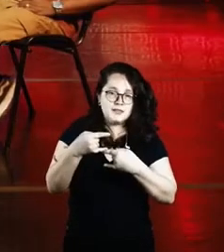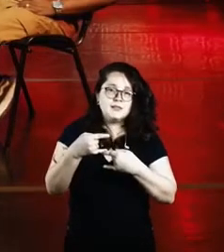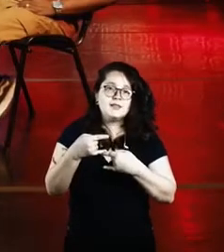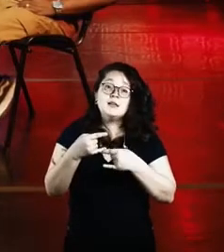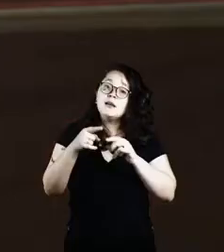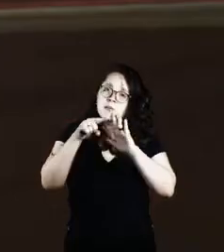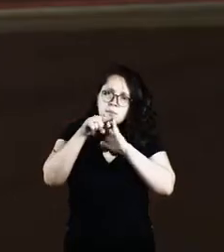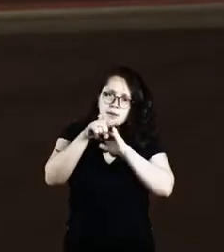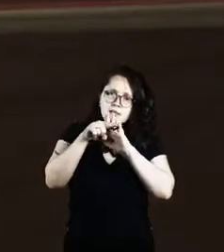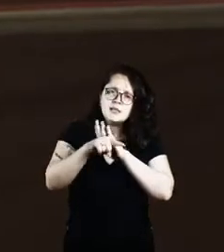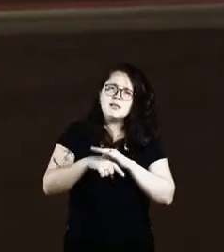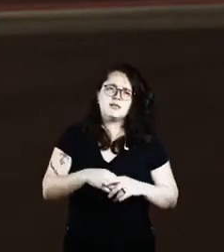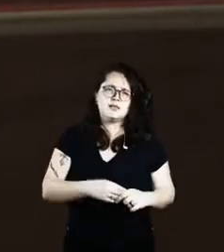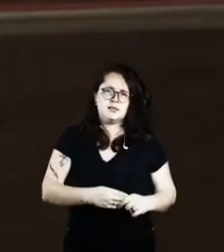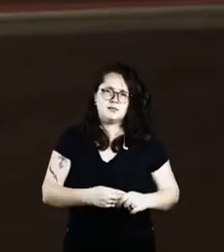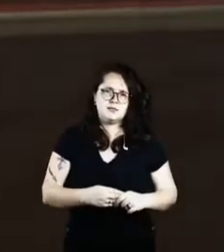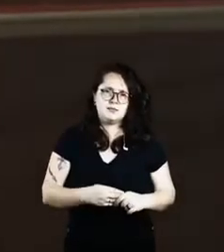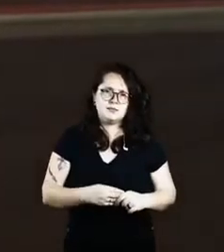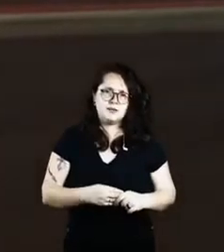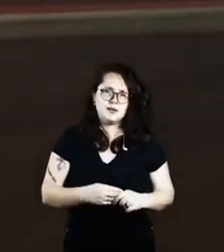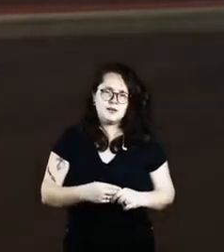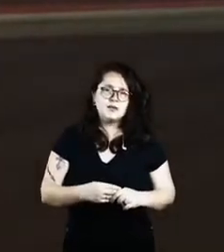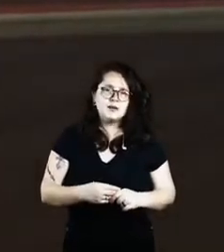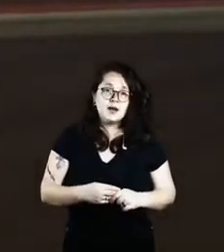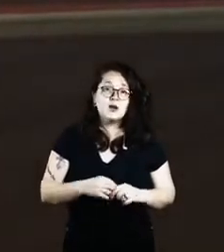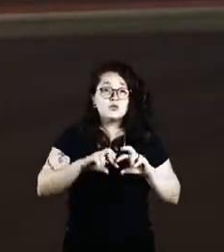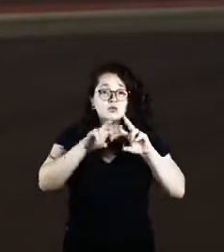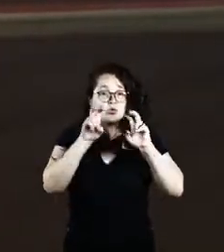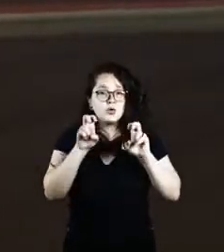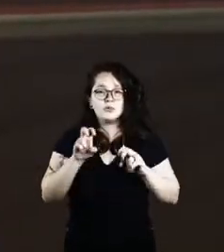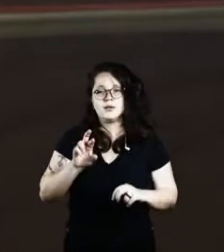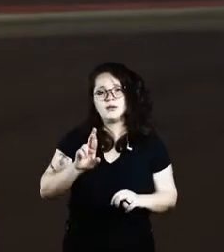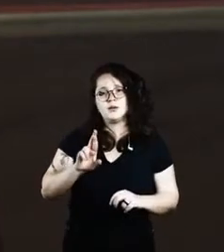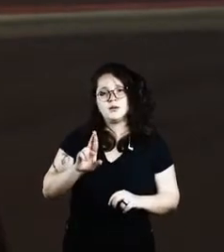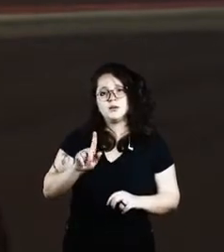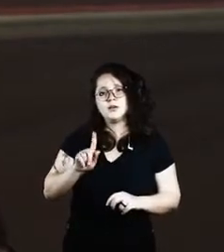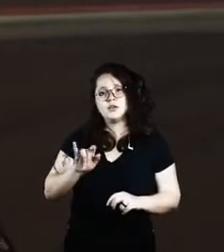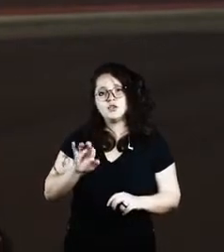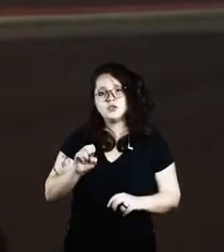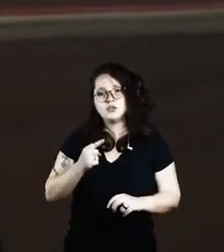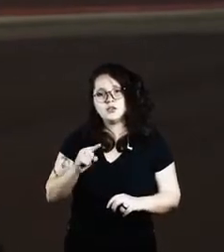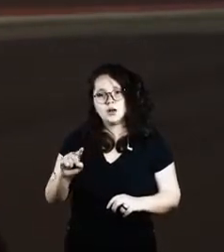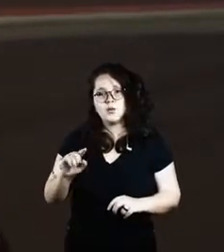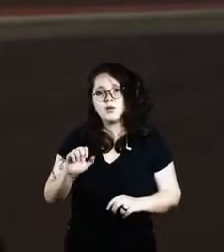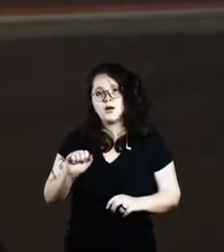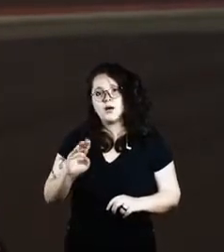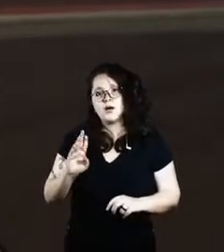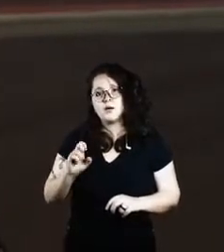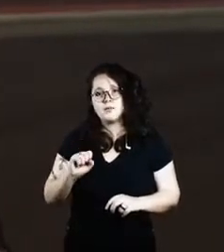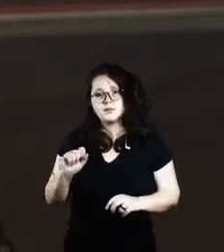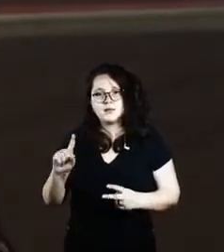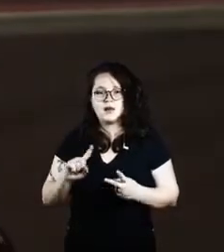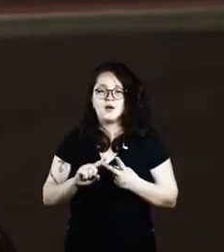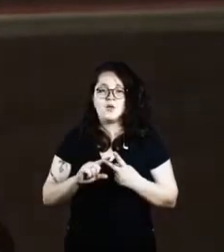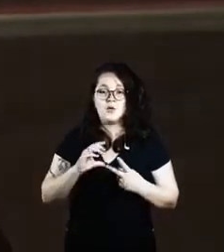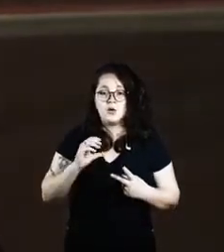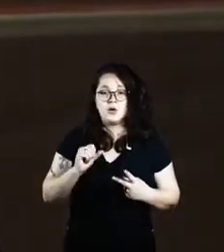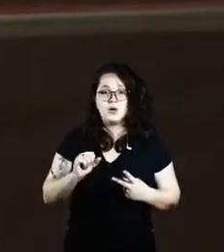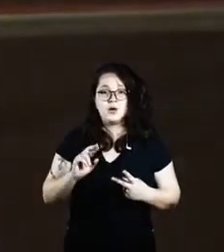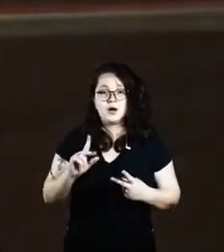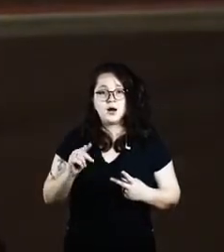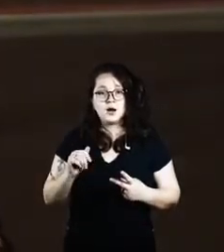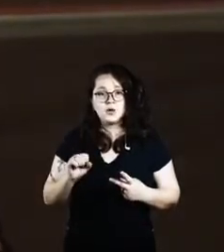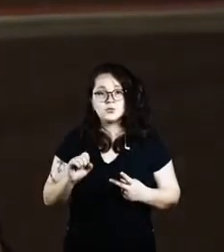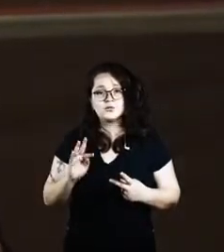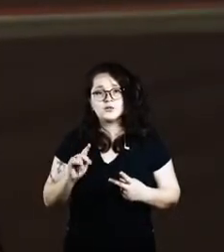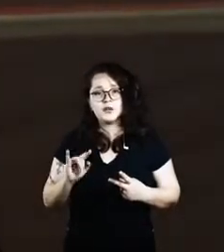pesquisem mais, né? Região Abissal, Carlos Família, Somebody Love, DJ Cri,